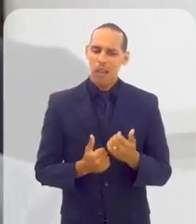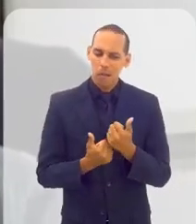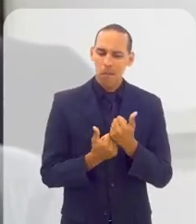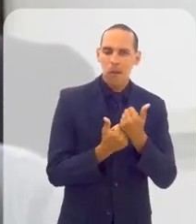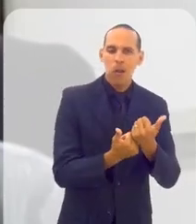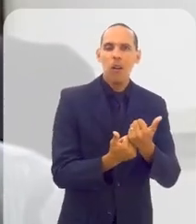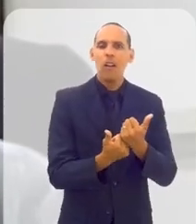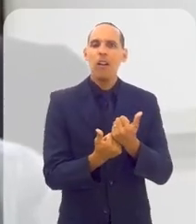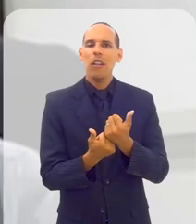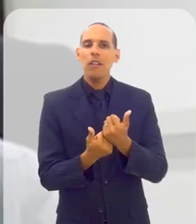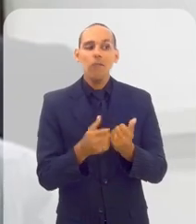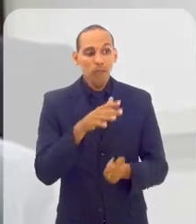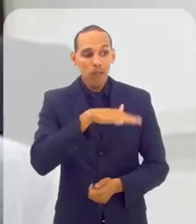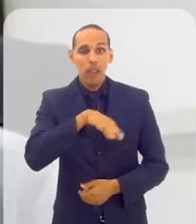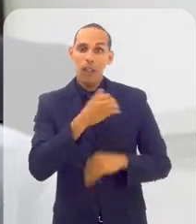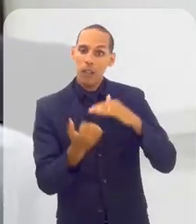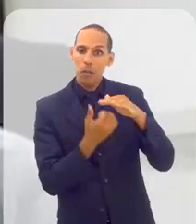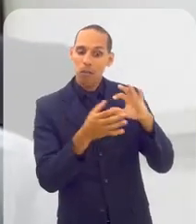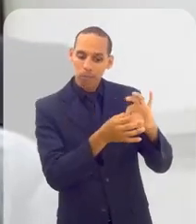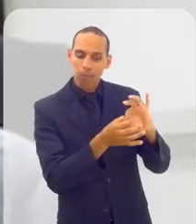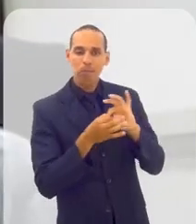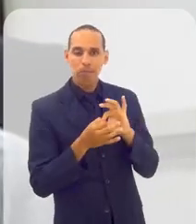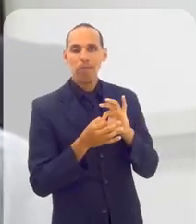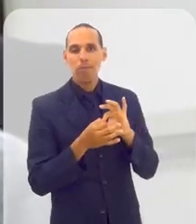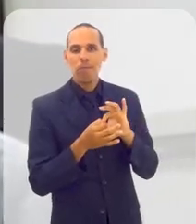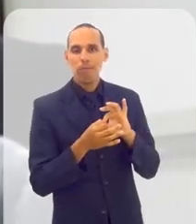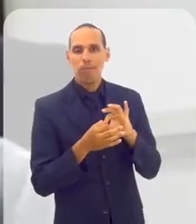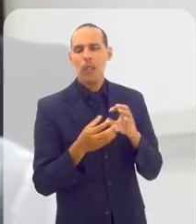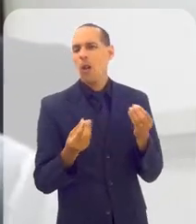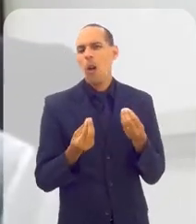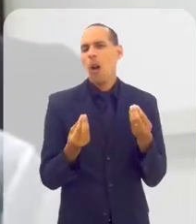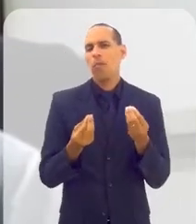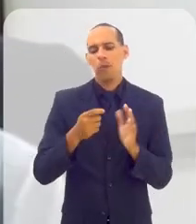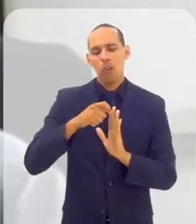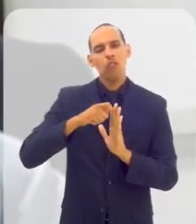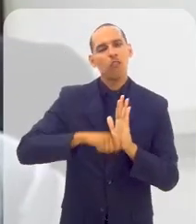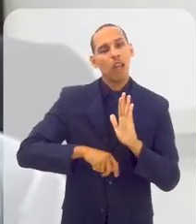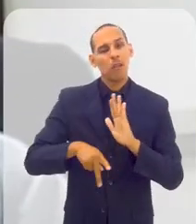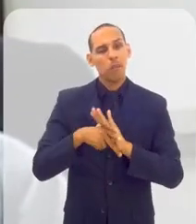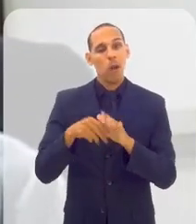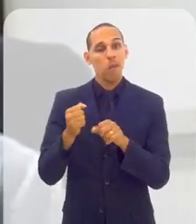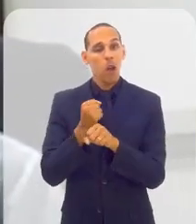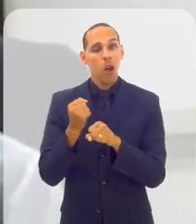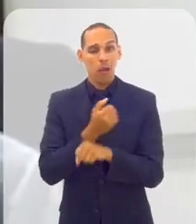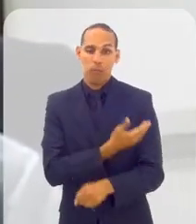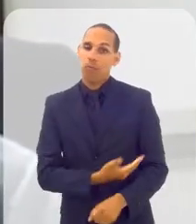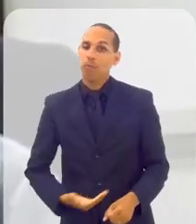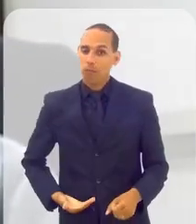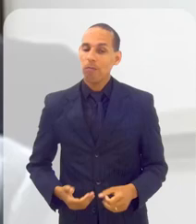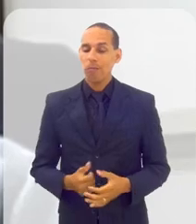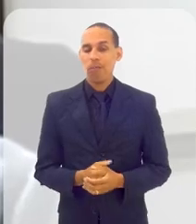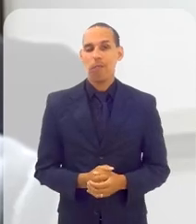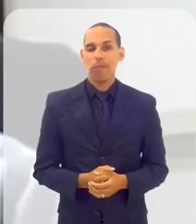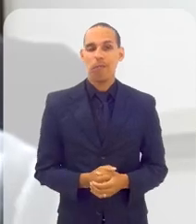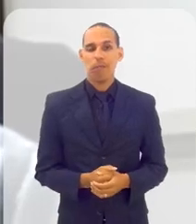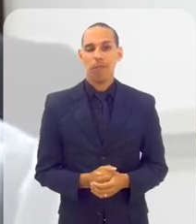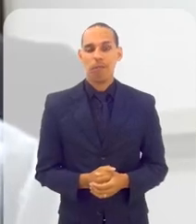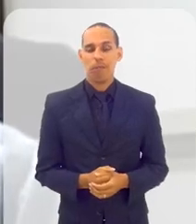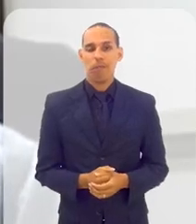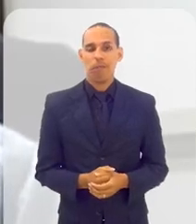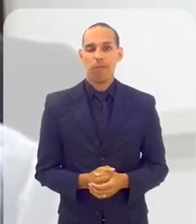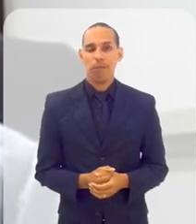Dar apoio às nossas associadas no que diz respeito aí aos contratos de obra pública, de obras